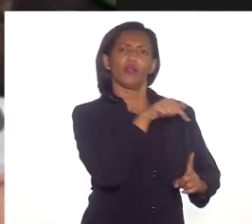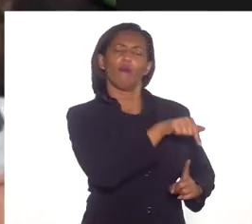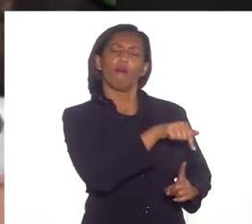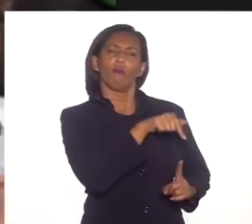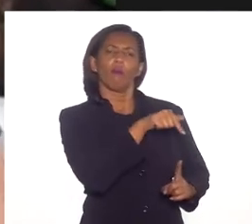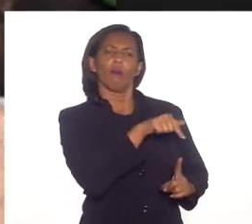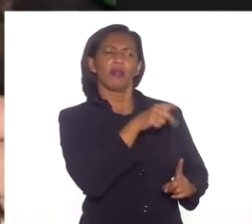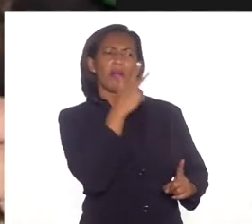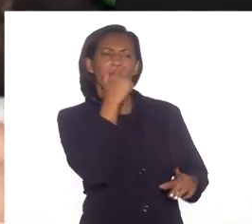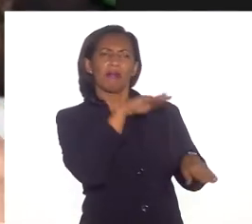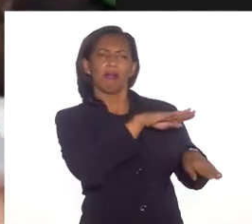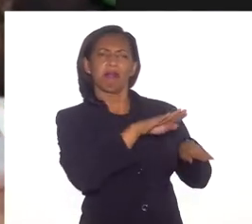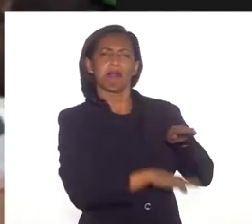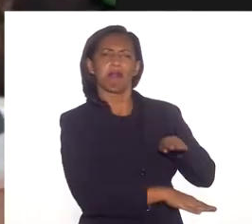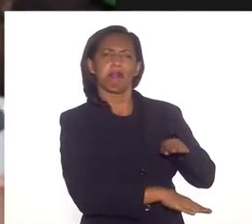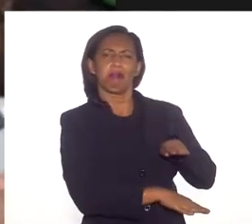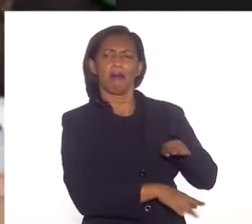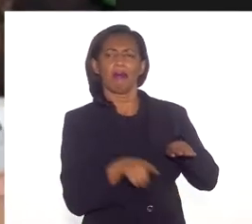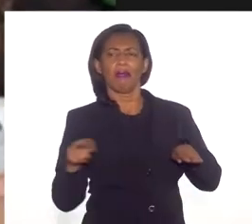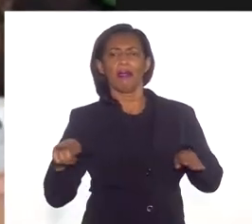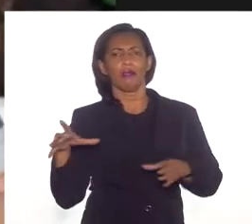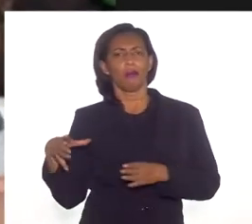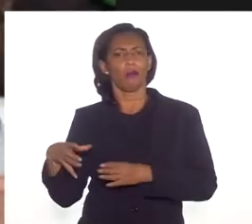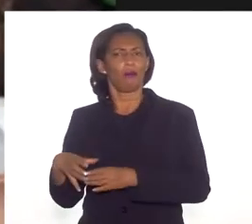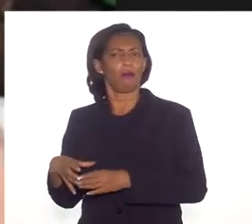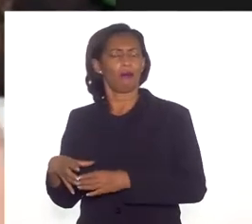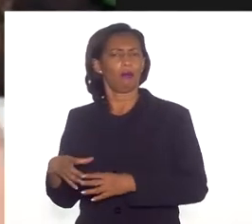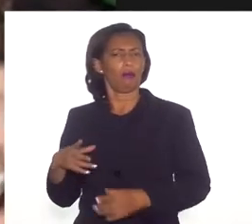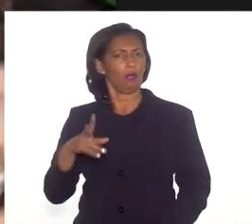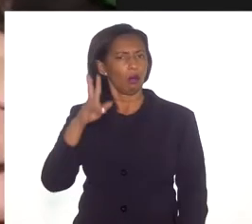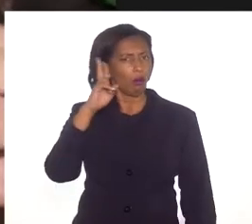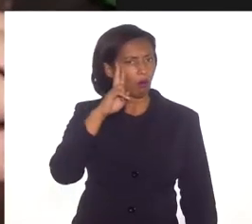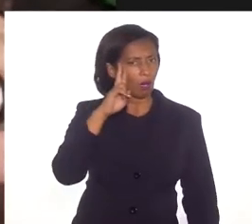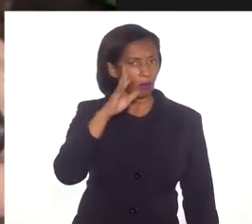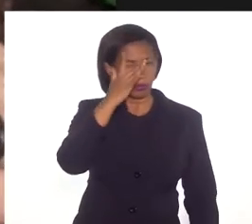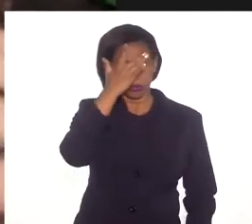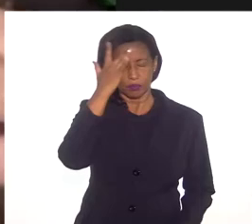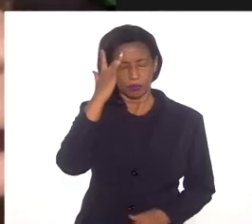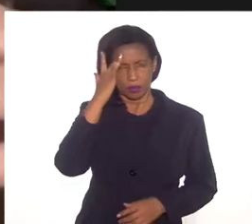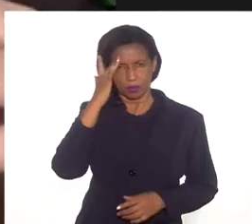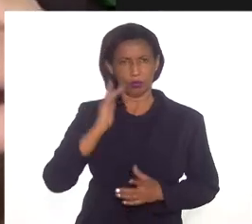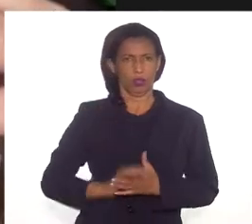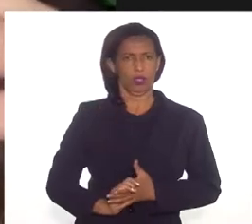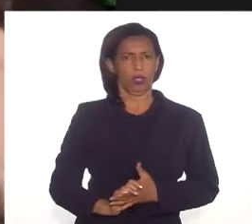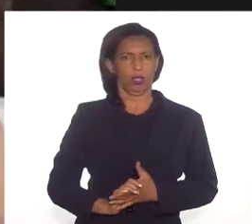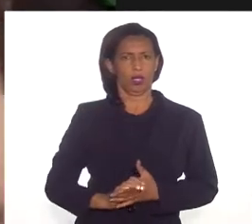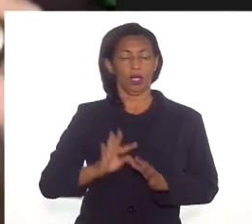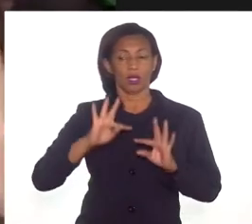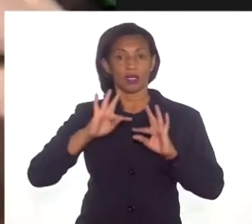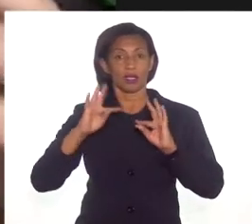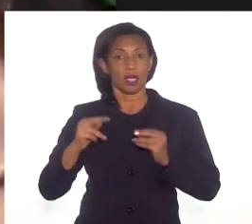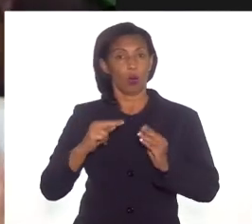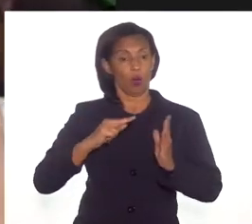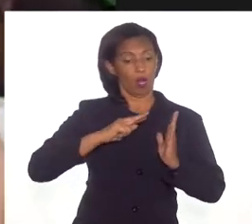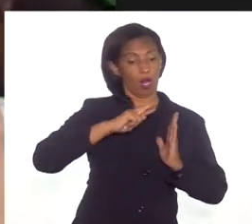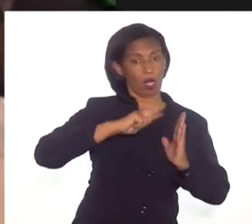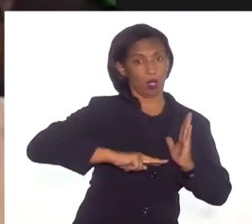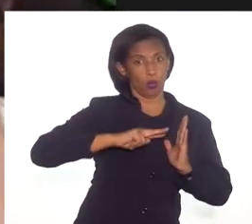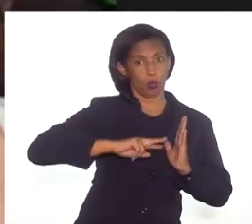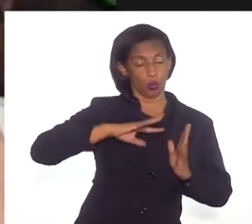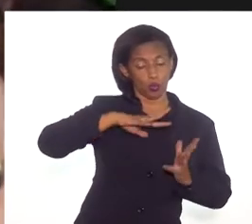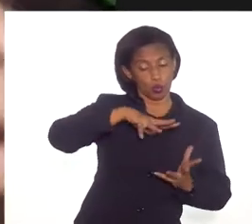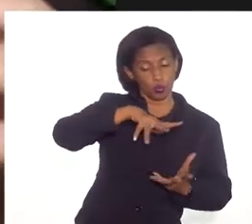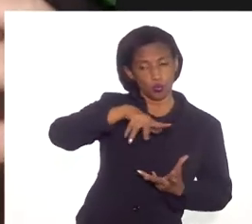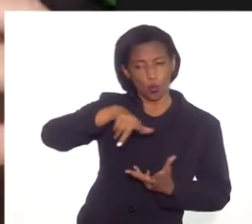numa posição de inferioridade com relação ao Ocidente. Eu fico sempre lembrando para as pessoas que são leituras de mundo